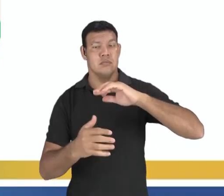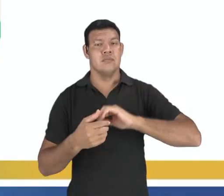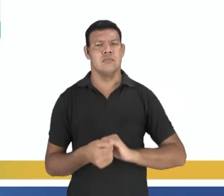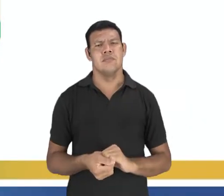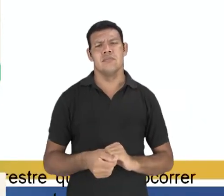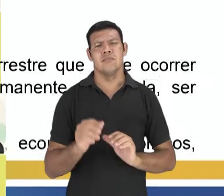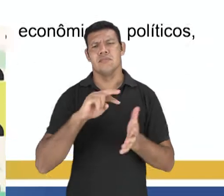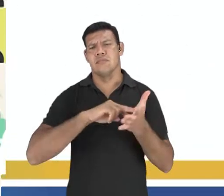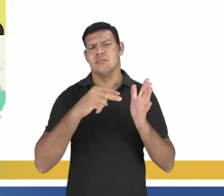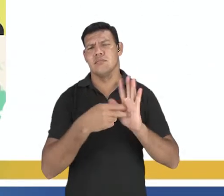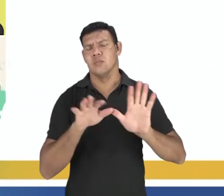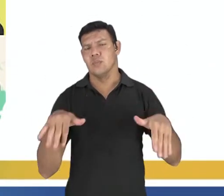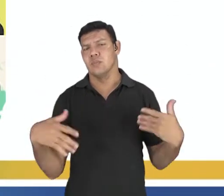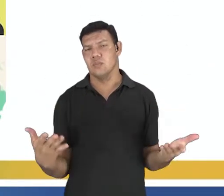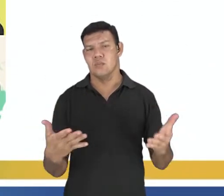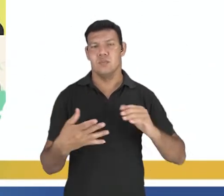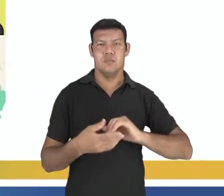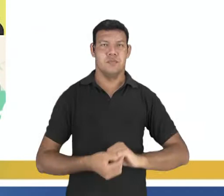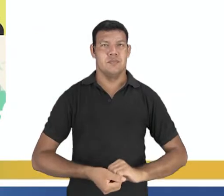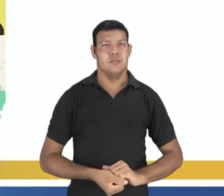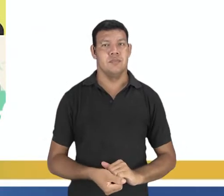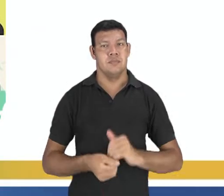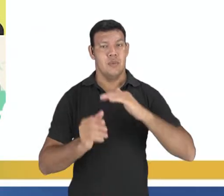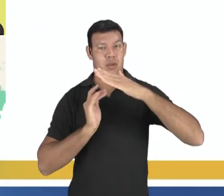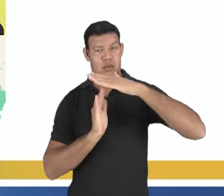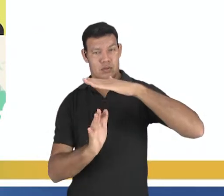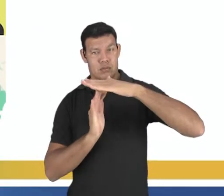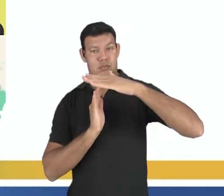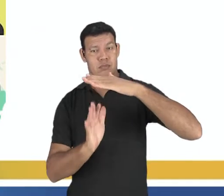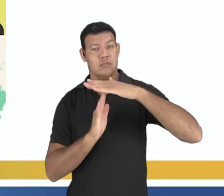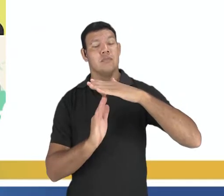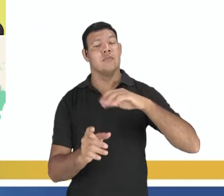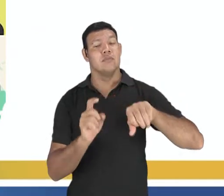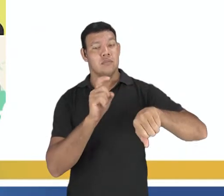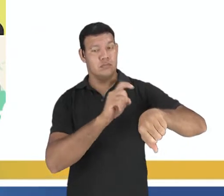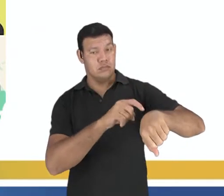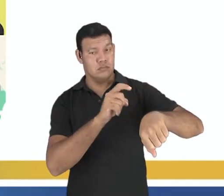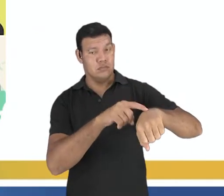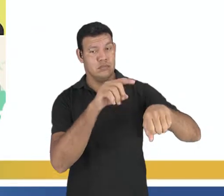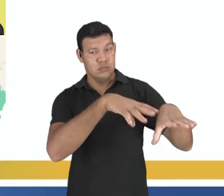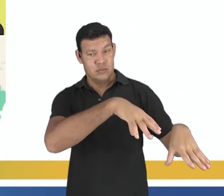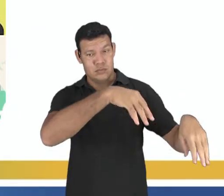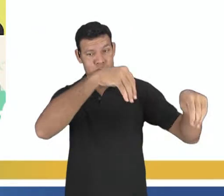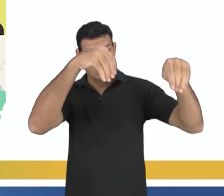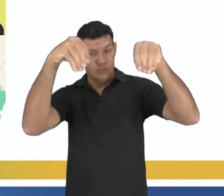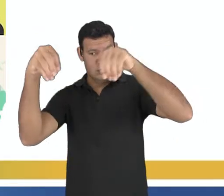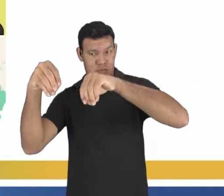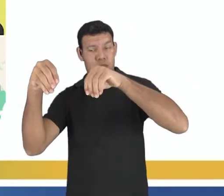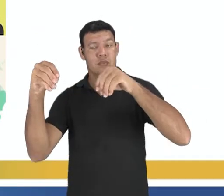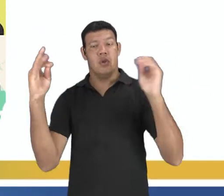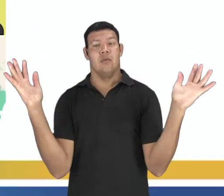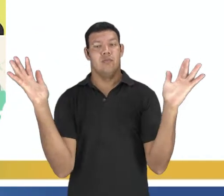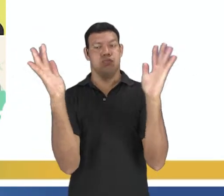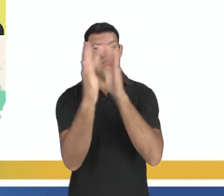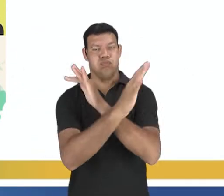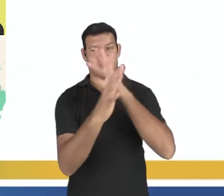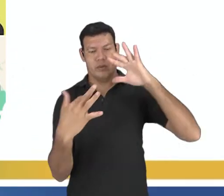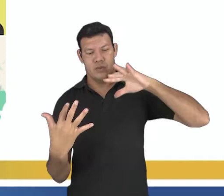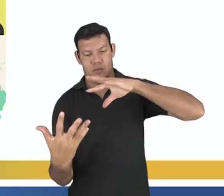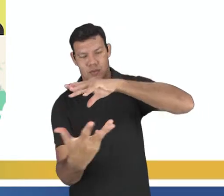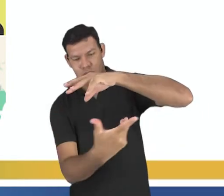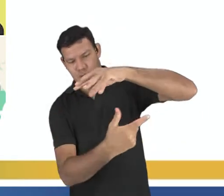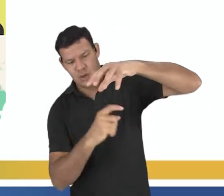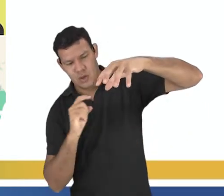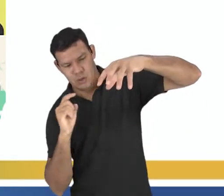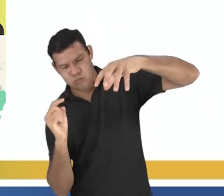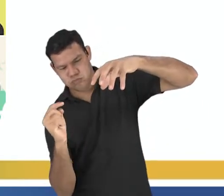é migração? Vamos lá. Migração é o processo de deslocamento de pessoas pelo globo